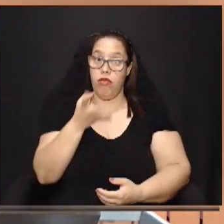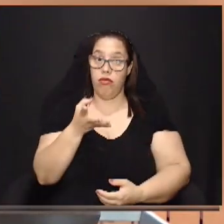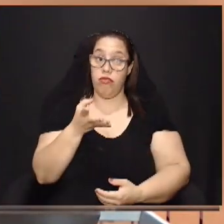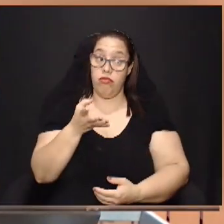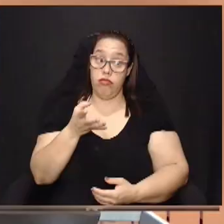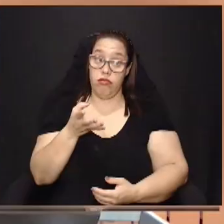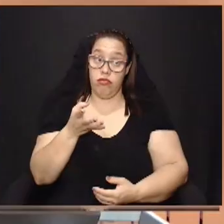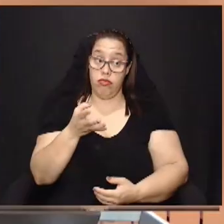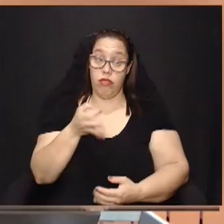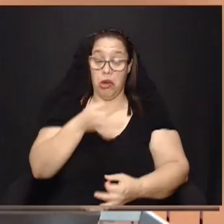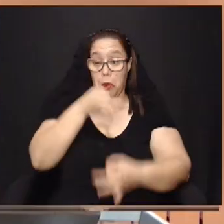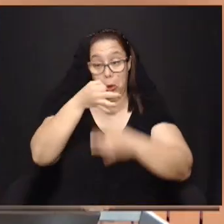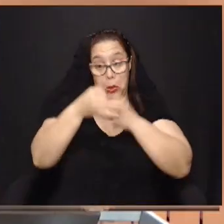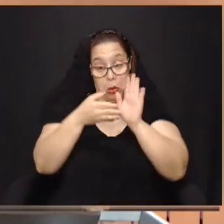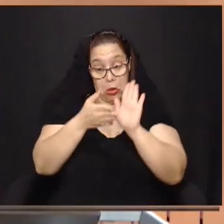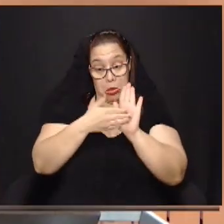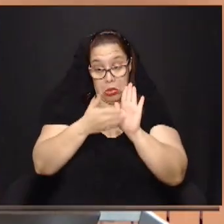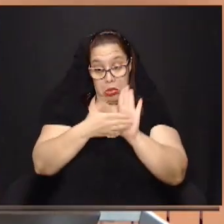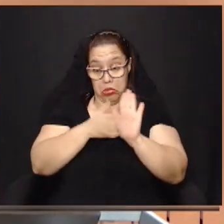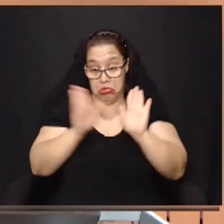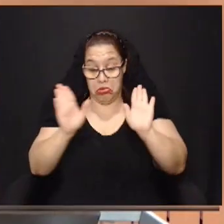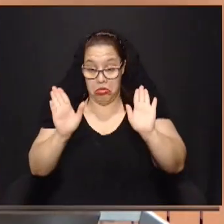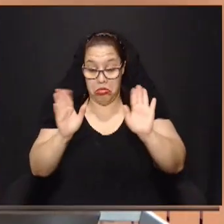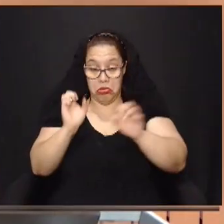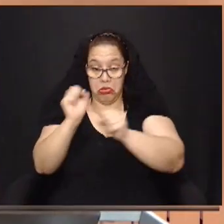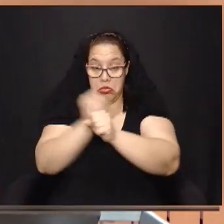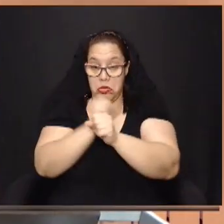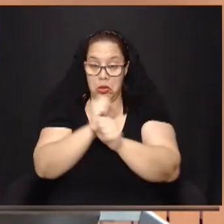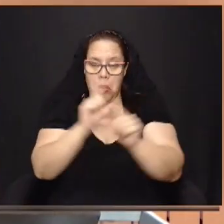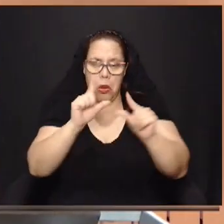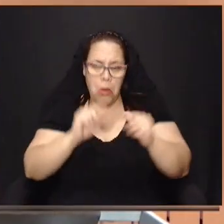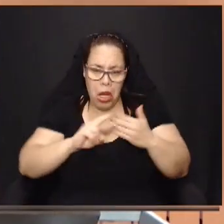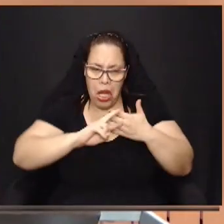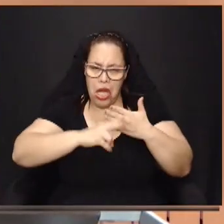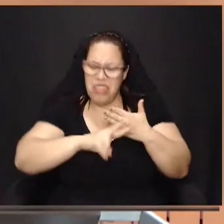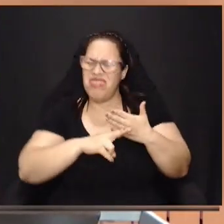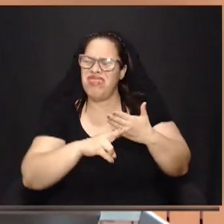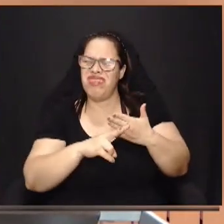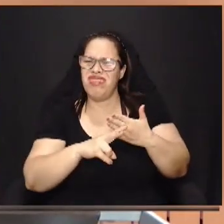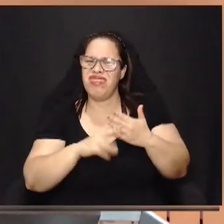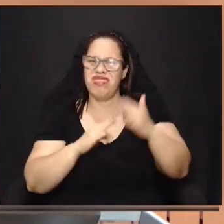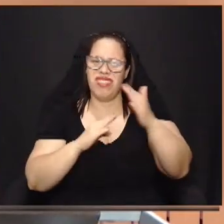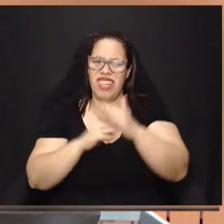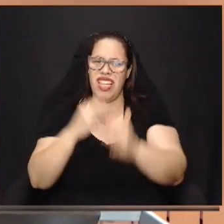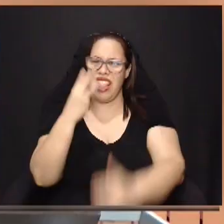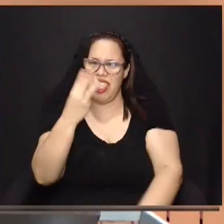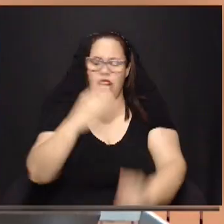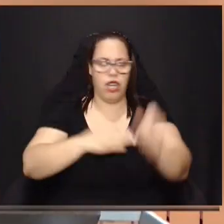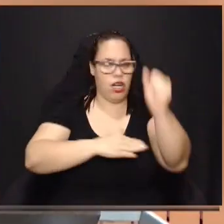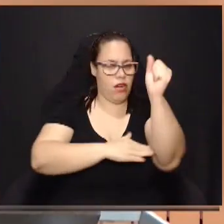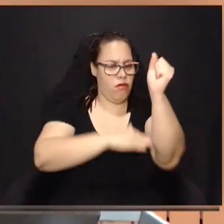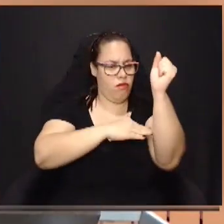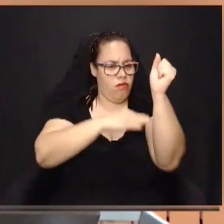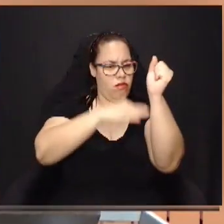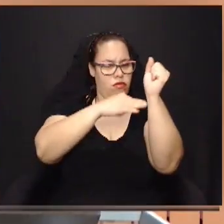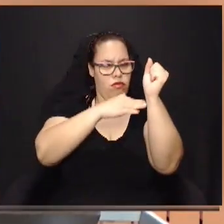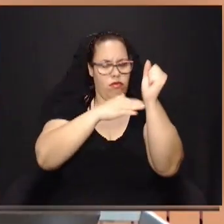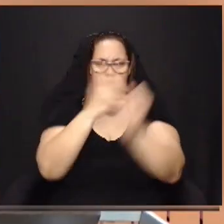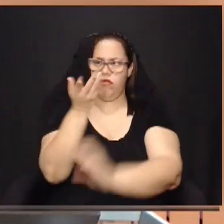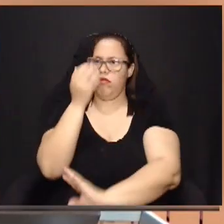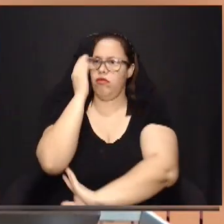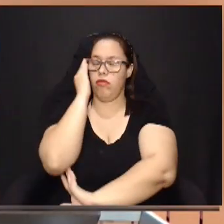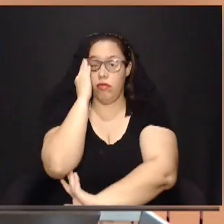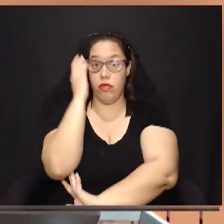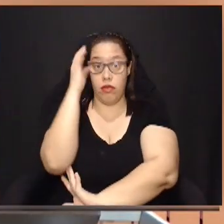é colocado aqui para obras de baixo impacto são obras de até 3 andares. Obras, para vocês terem uma ideia,